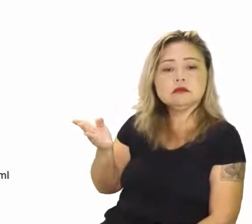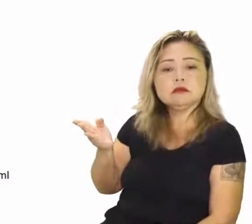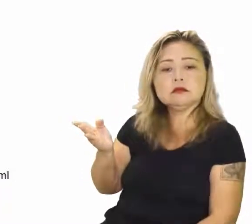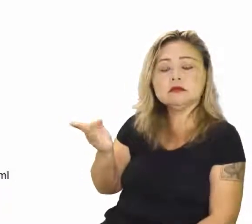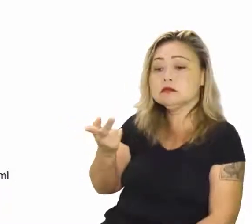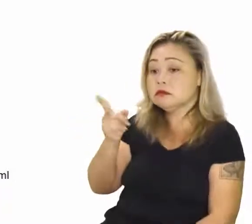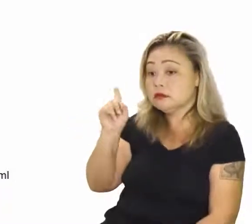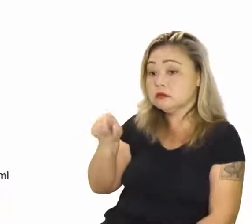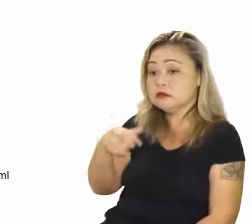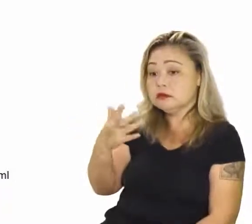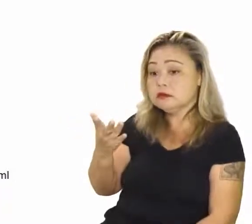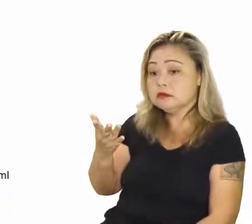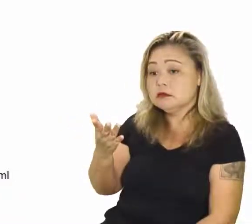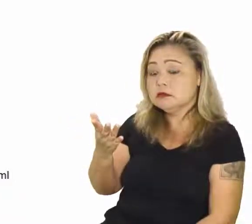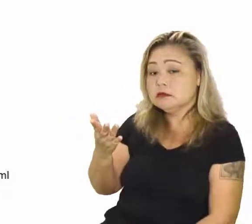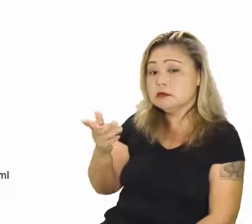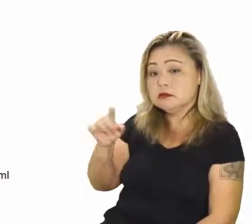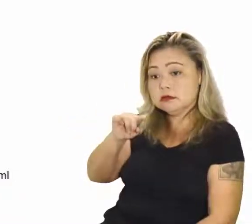Então,